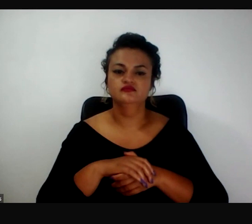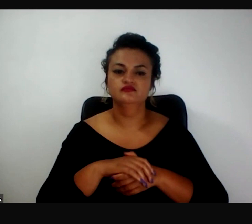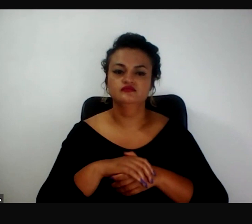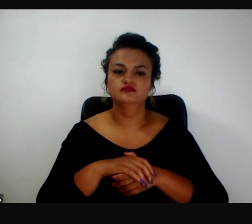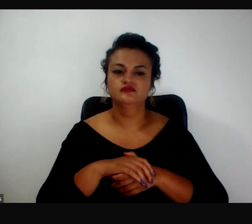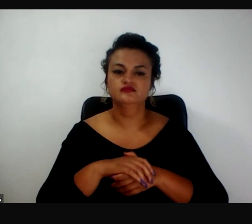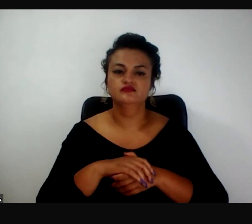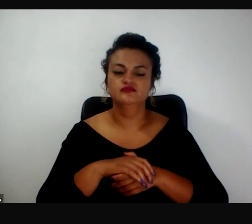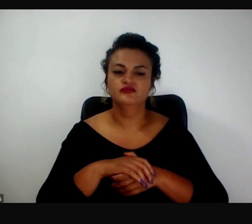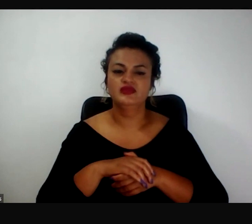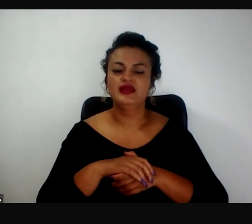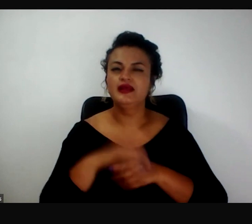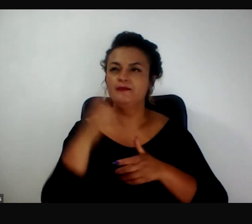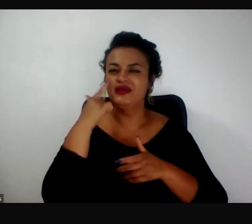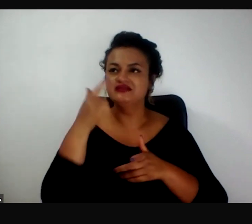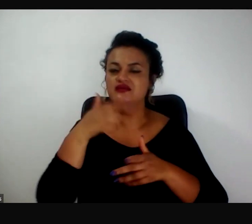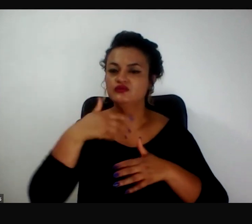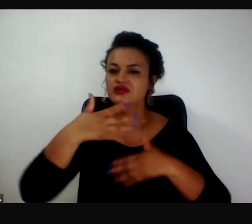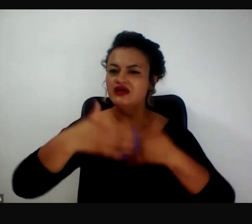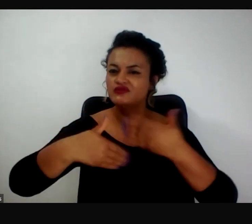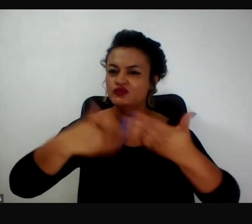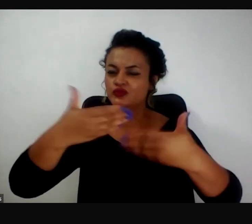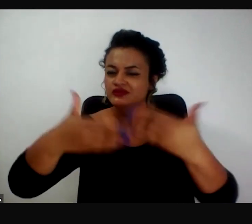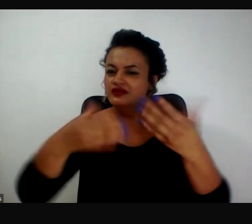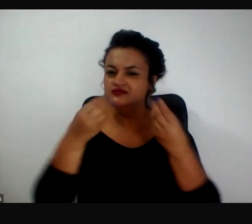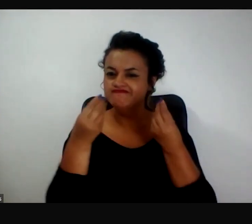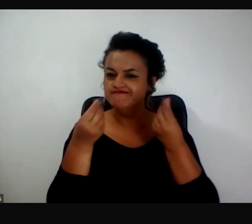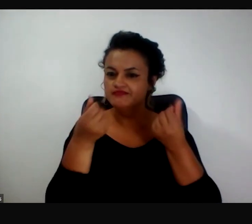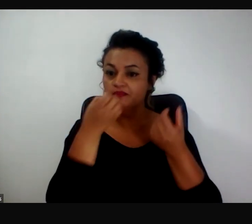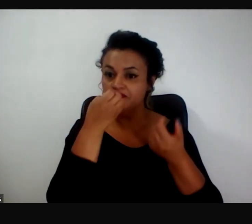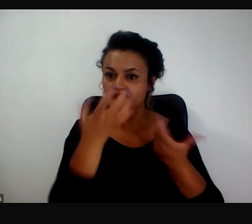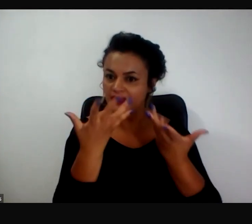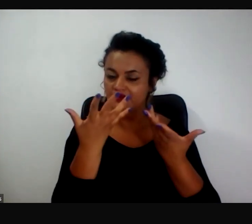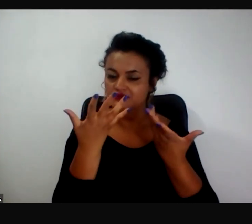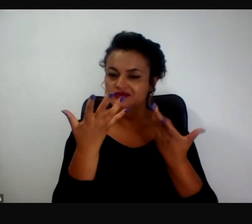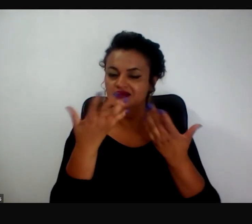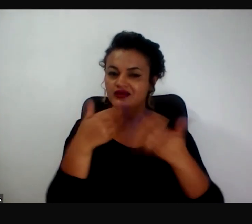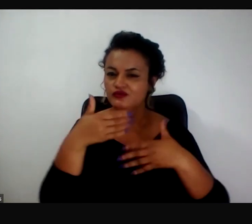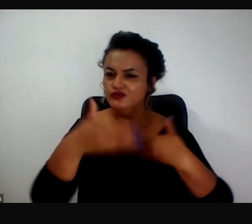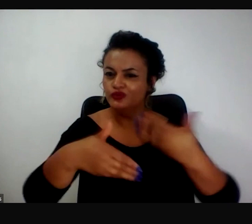a fluidez característica da jurisprudência